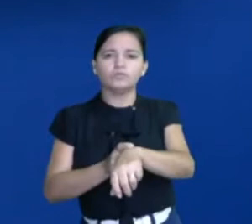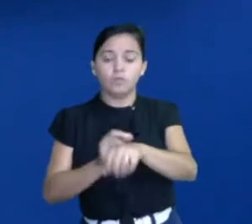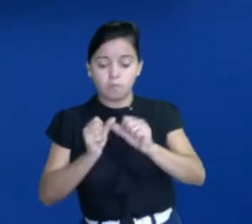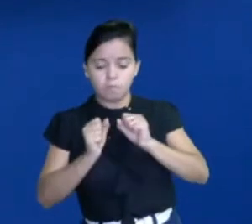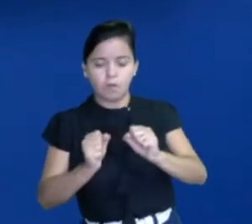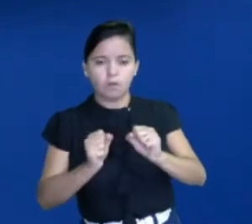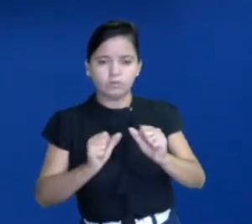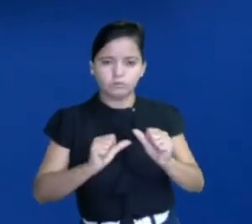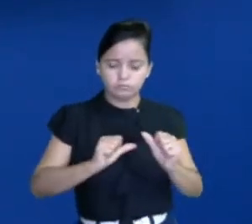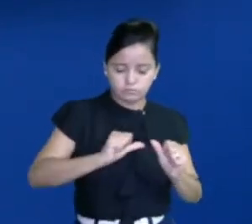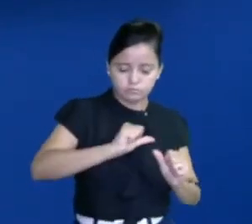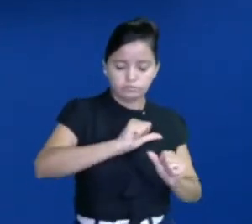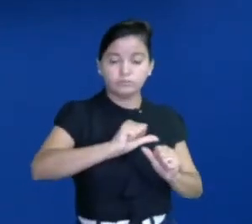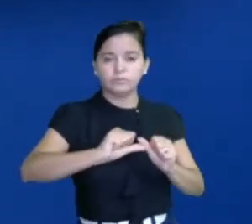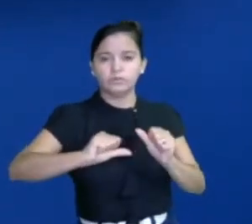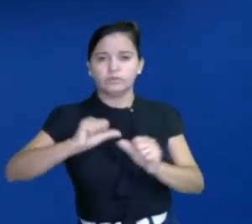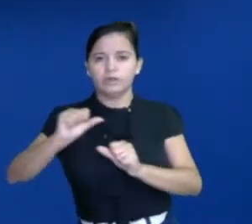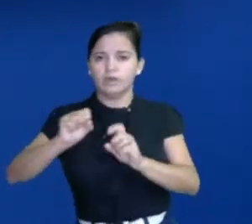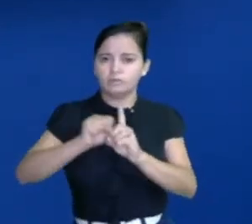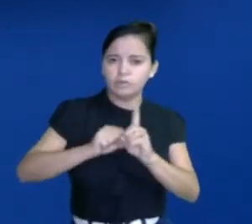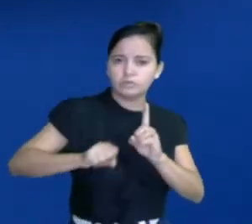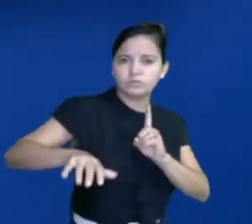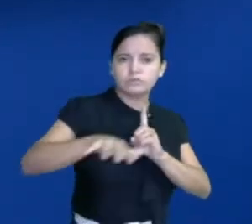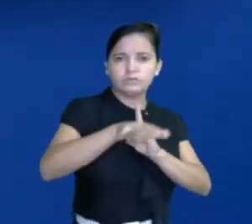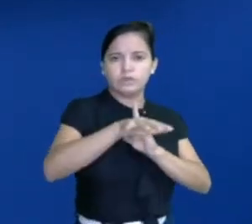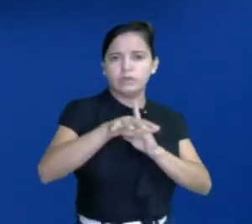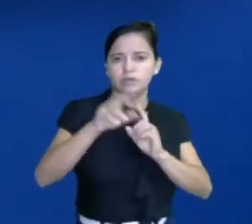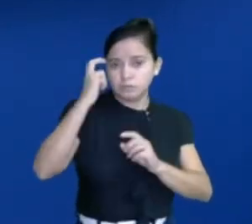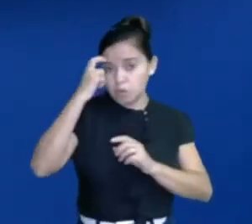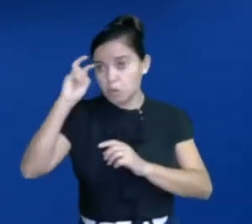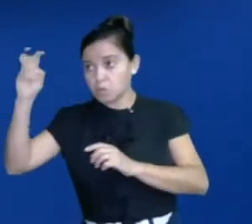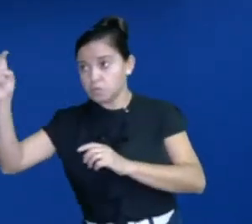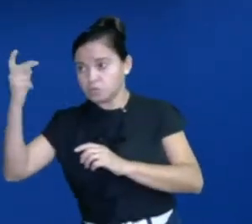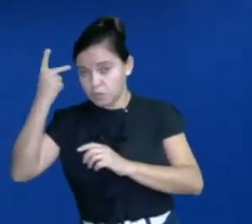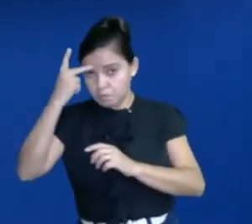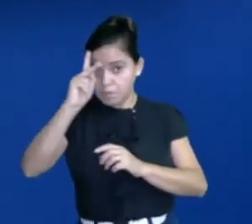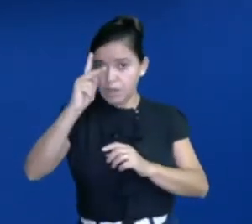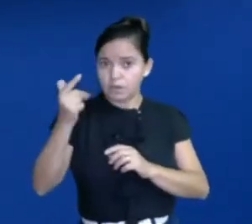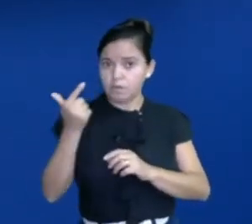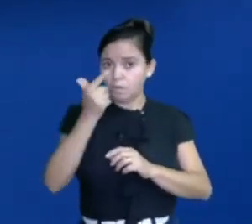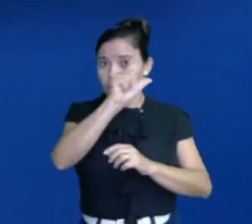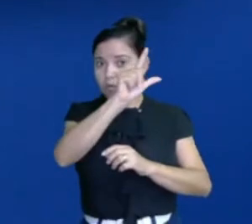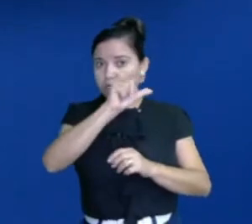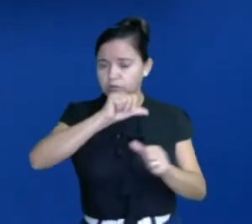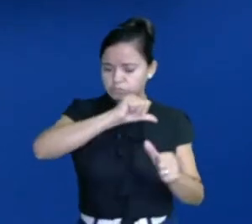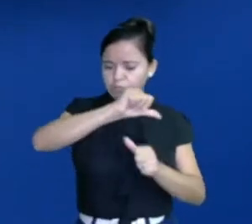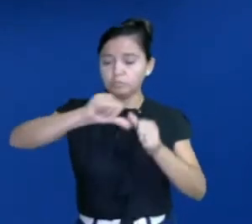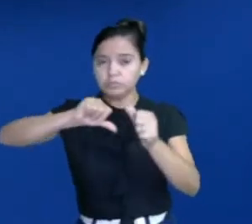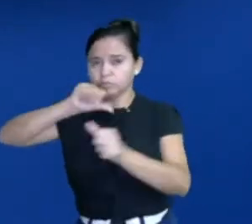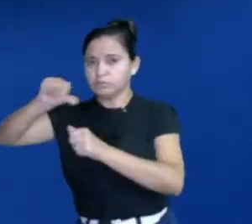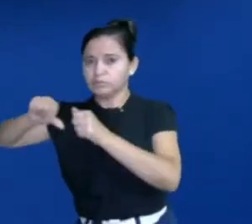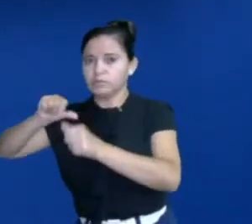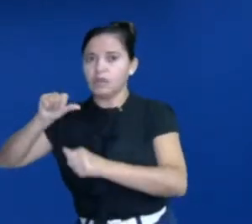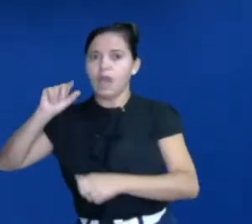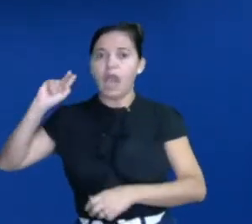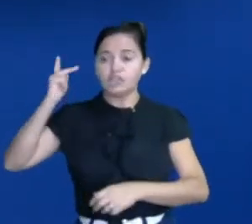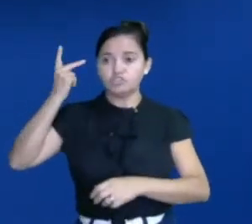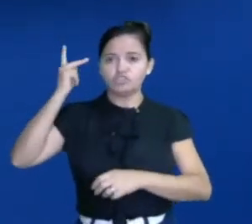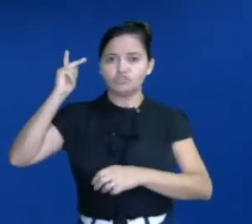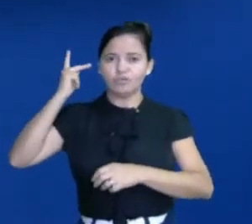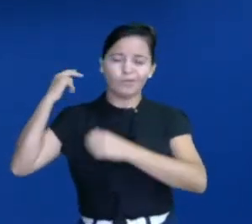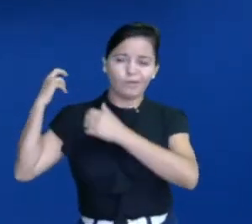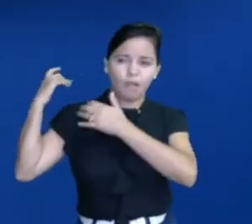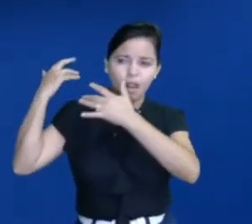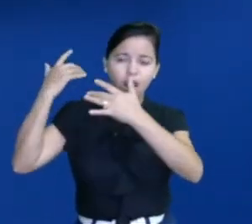muda ainda de uma sociedade para outra, de uma cultura para outra. A história, pessoal, ela vai nos